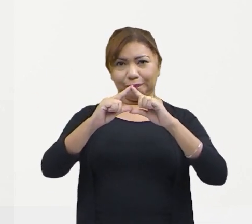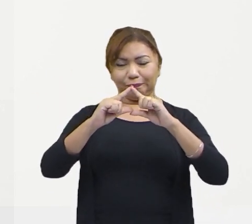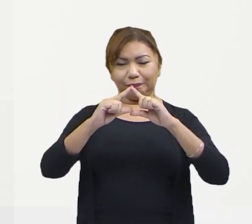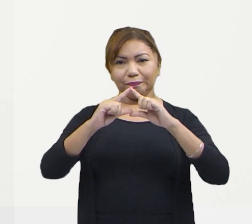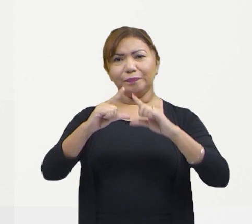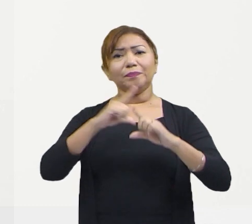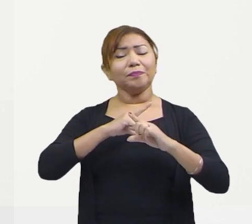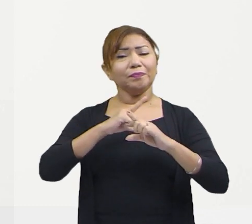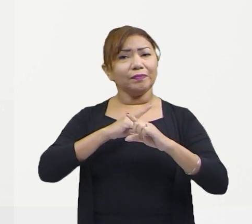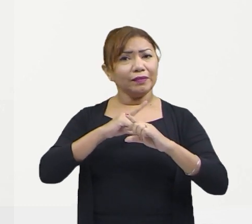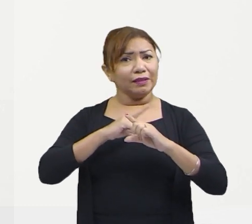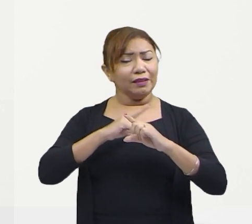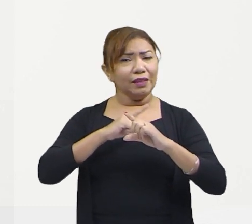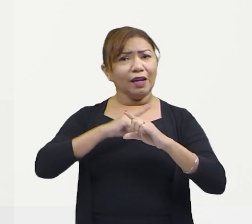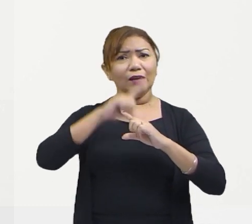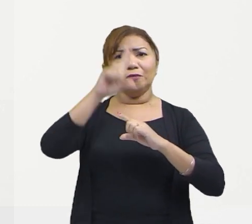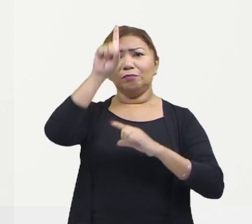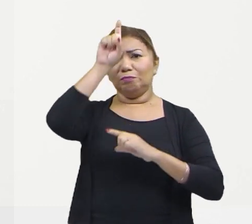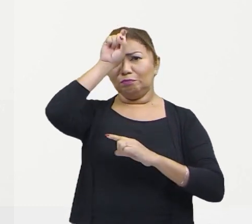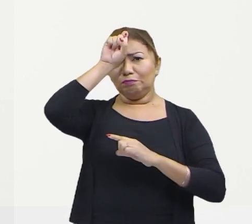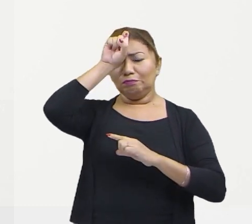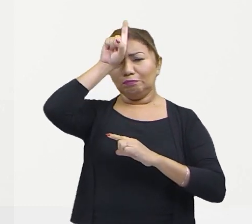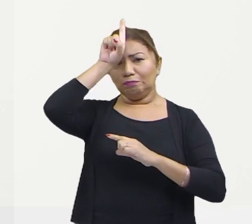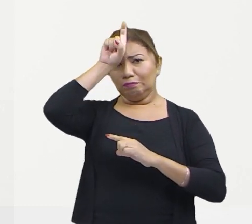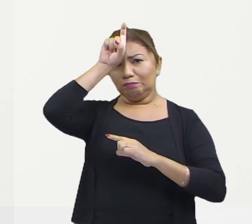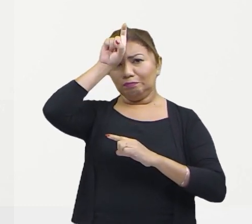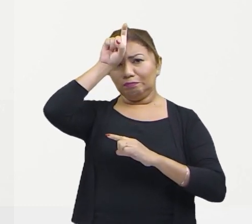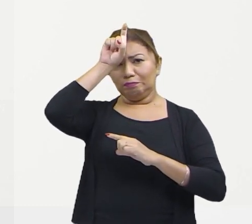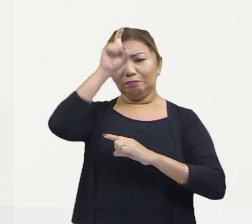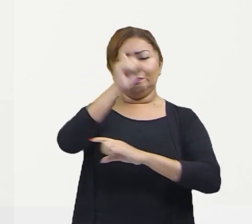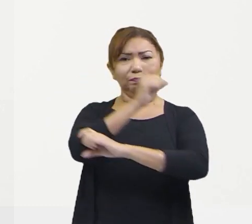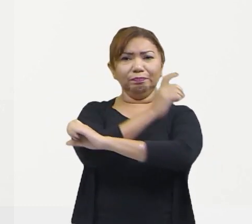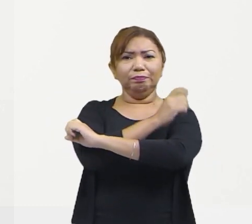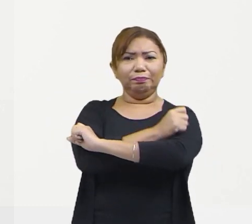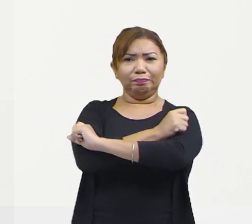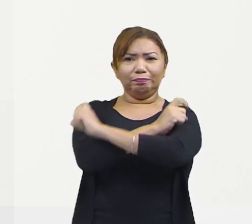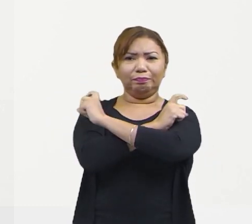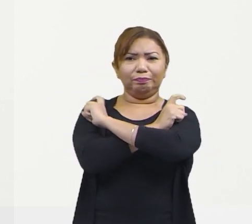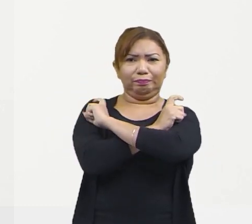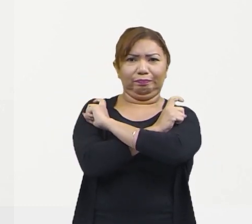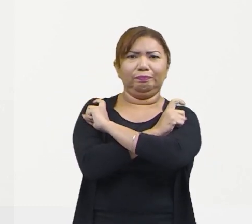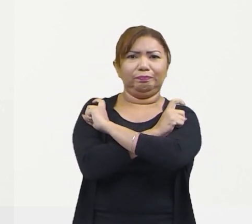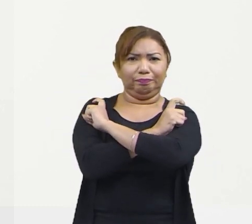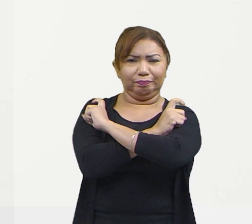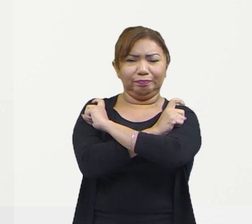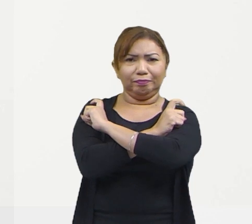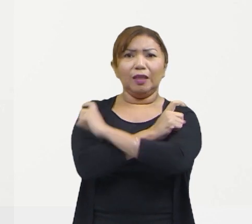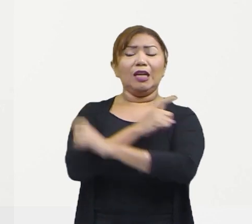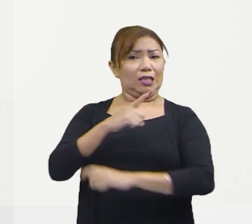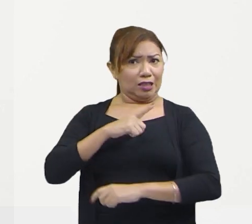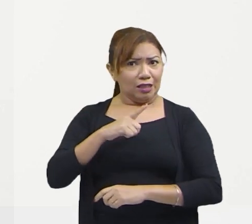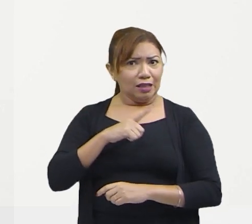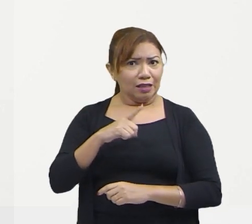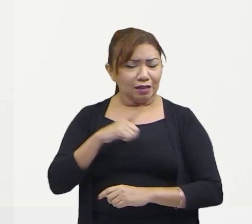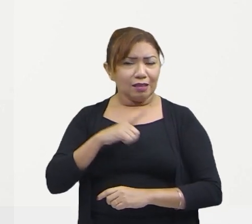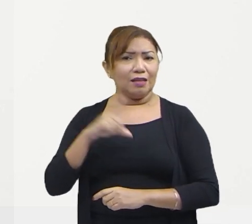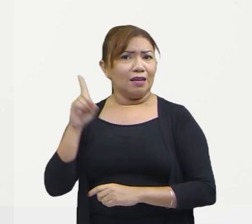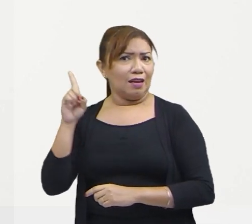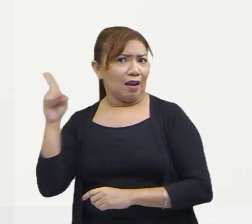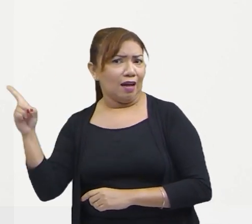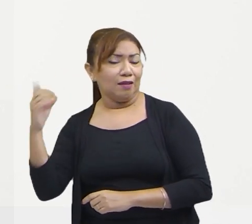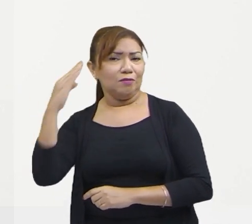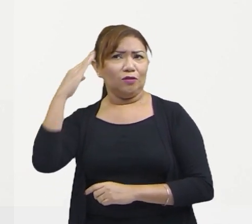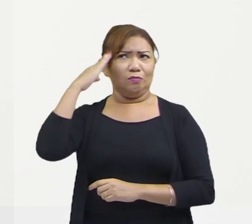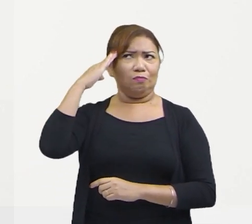Ela é muito conhecida lá no Egito, porque lá eles tinham sábios matemáticos que